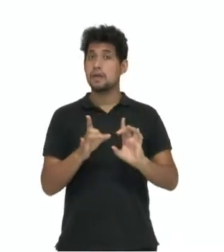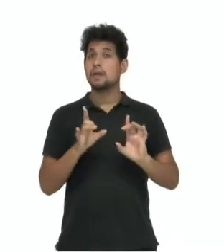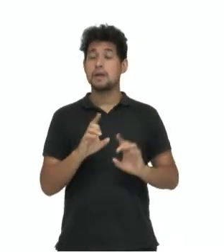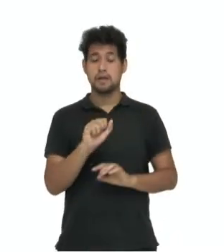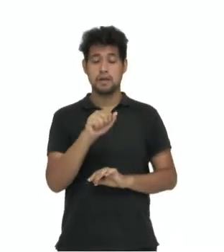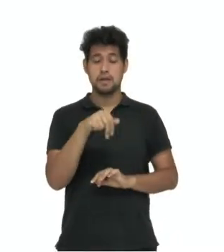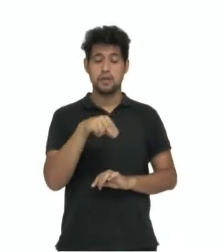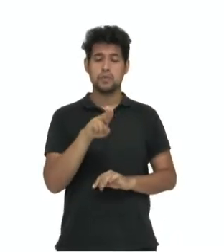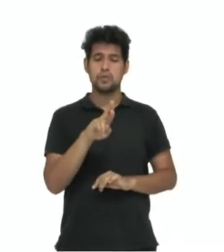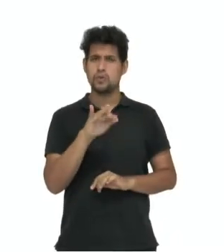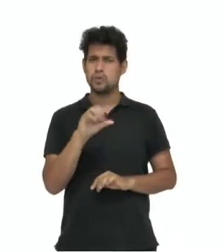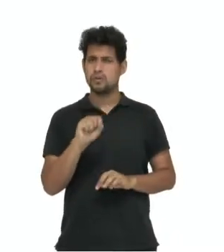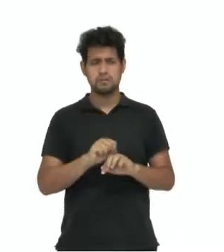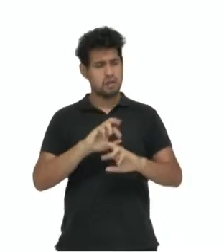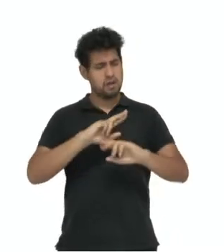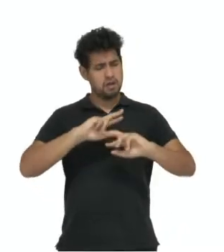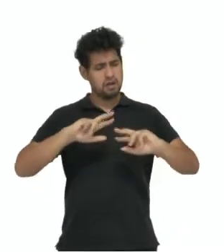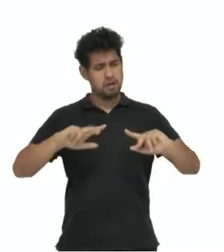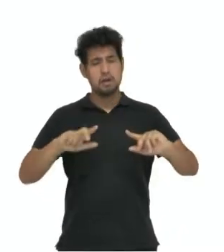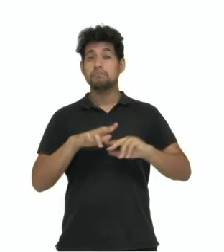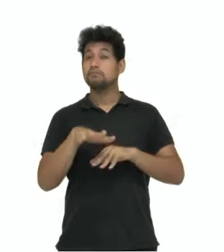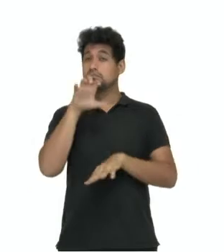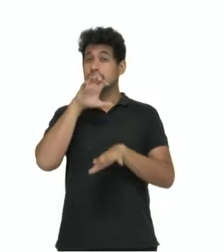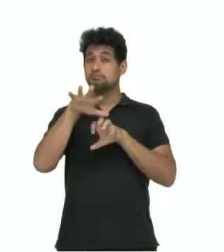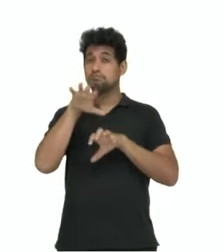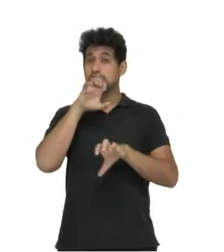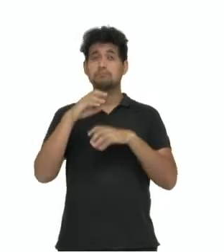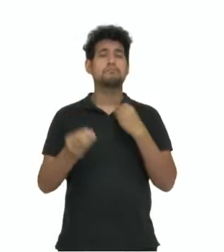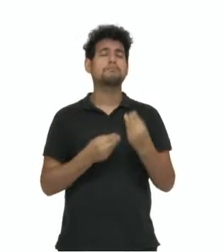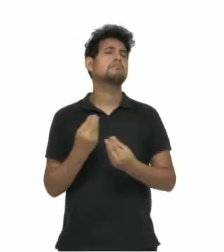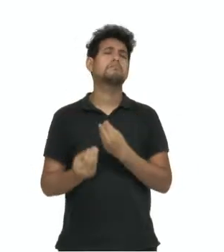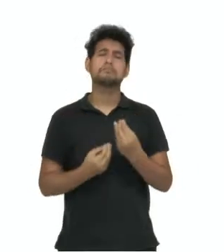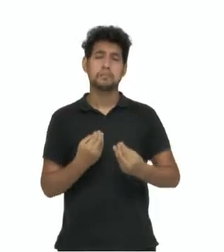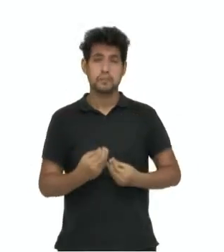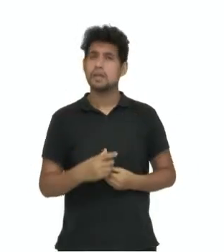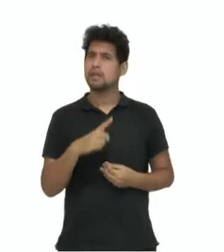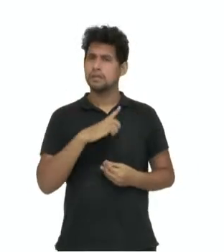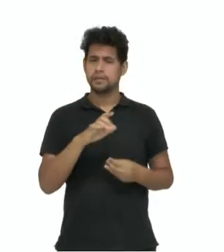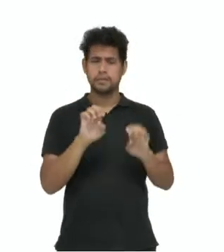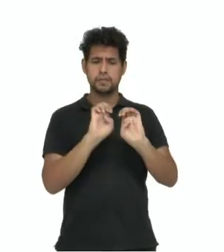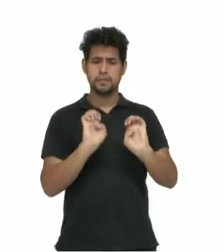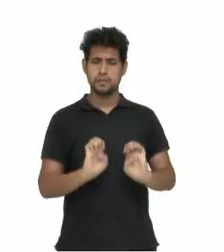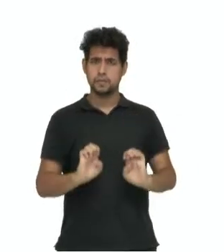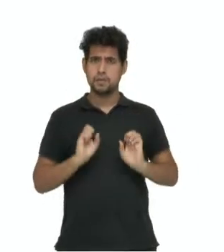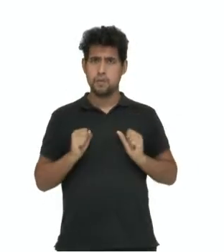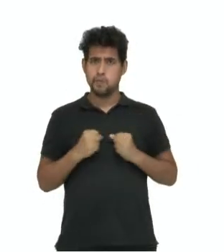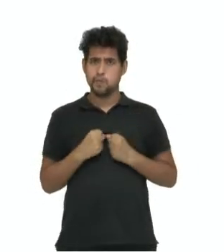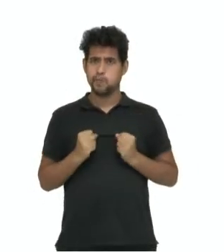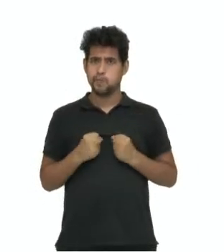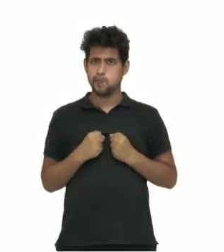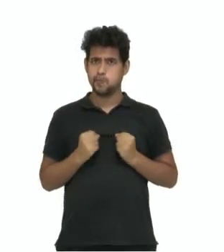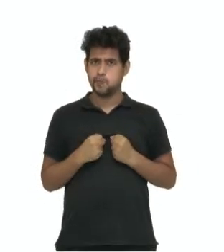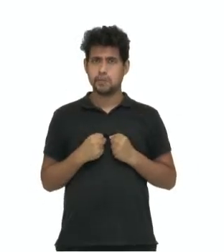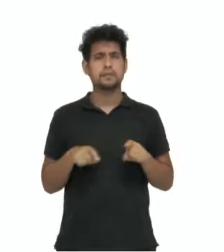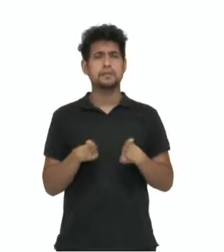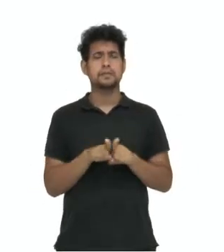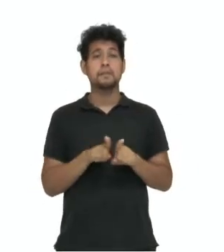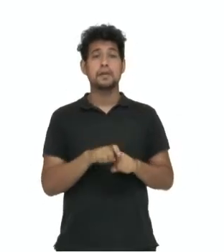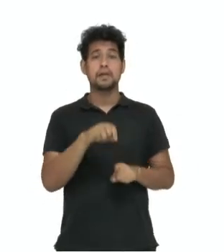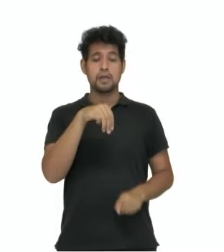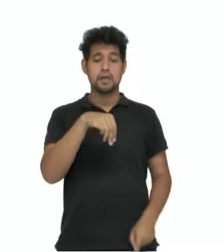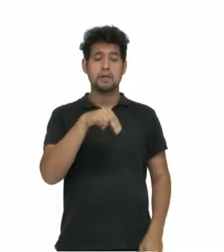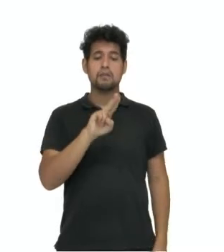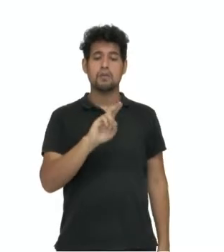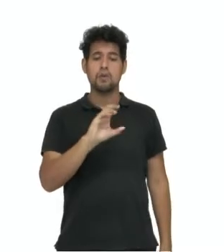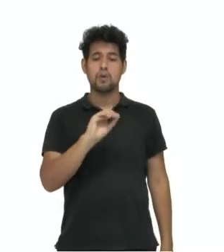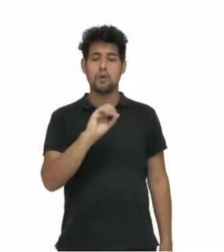anuros, né, esses anfíbios, consigam respirar? Então, eles vão ter as estruturas dos pulmões, né, as mucosas da